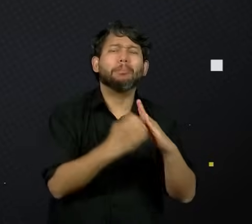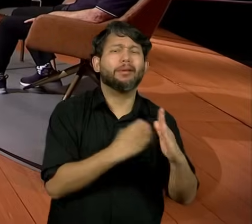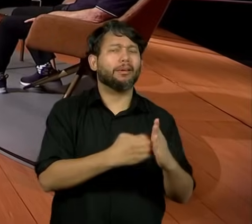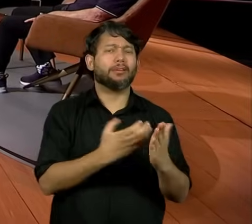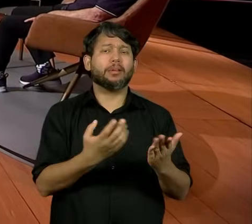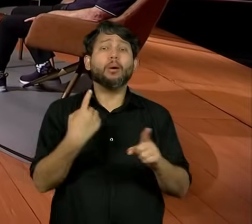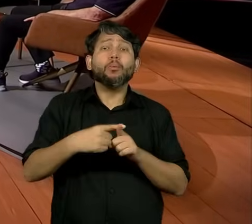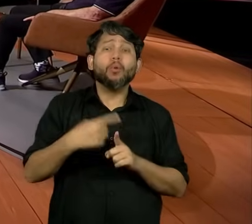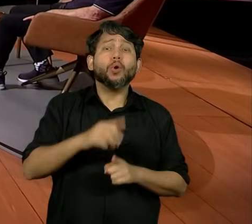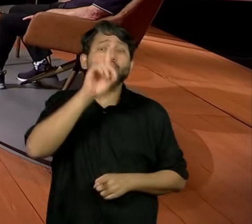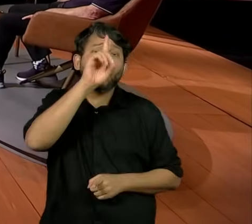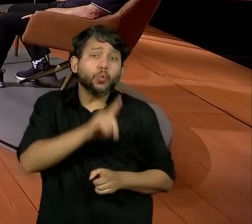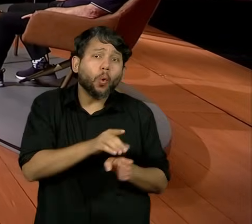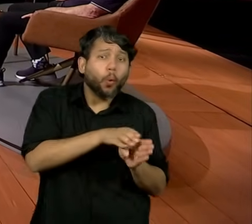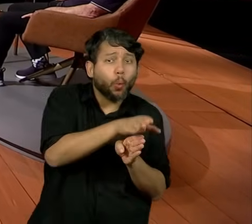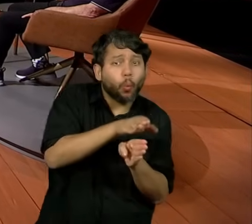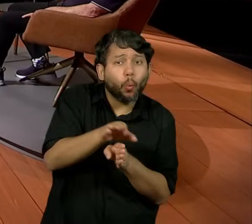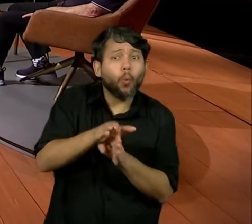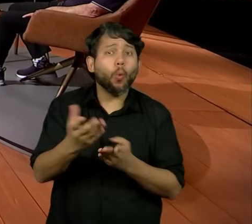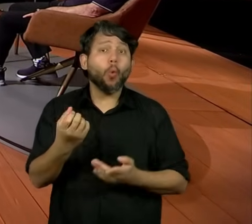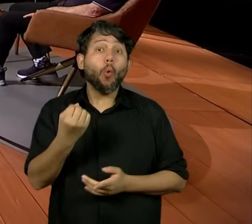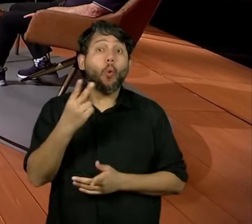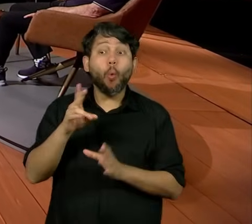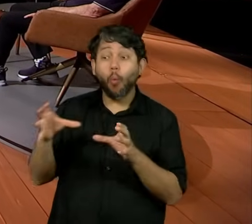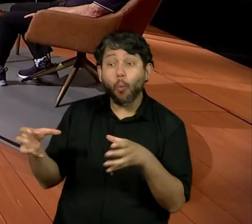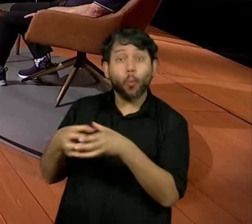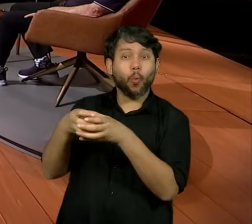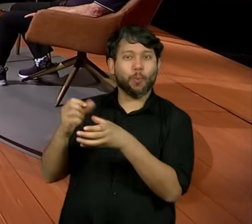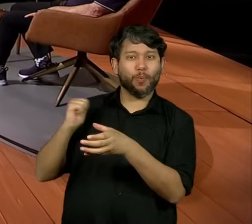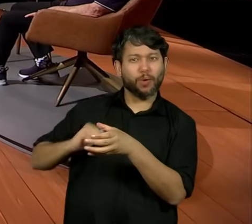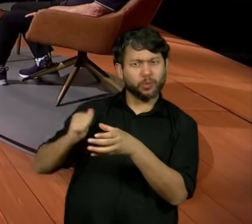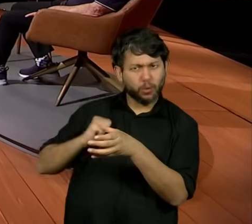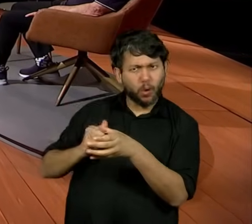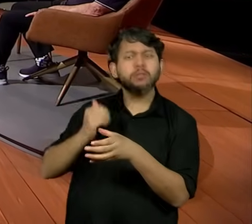uma cena ou seja dirigindo um núcleo de televisão.